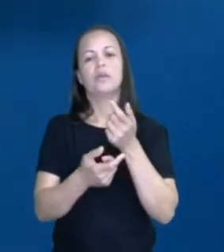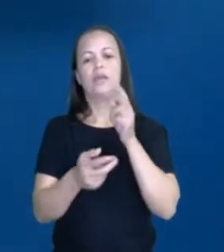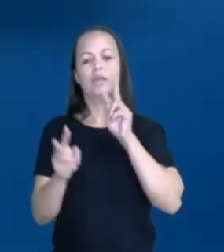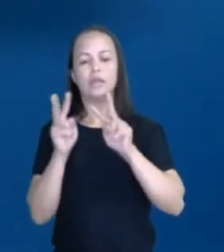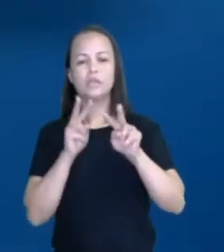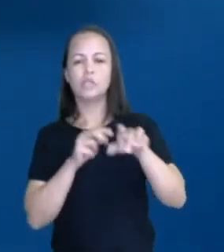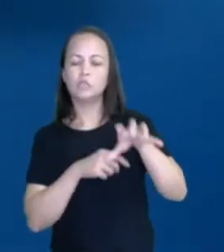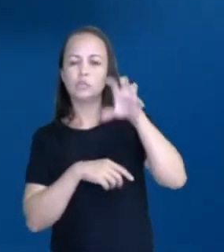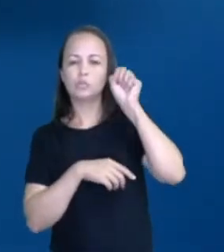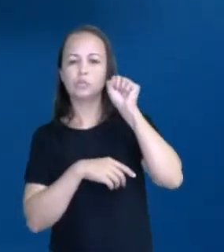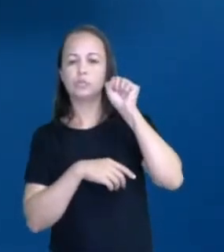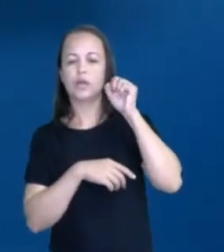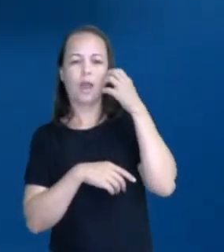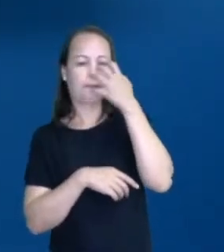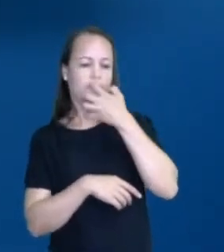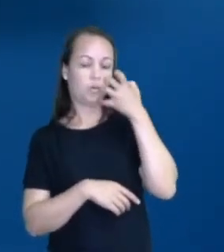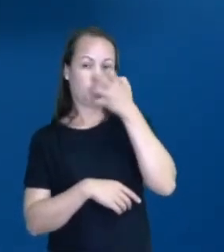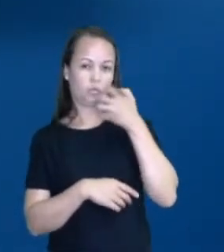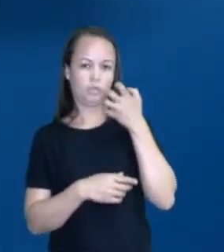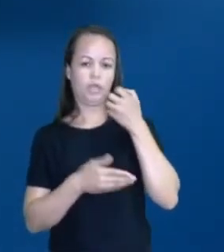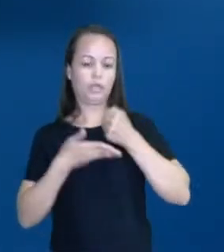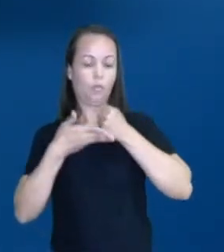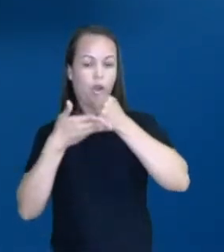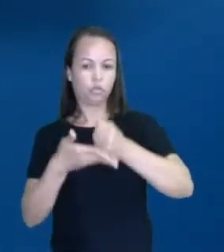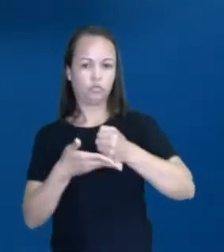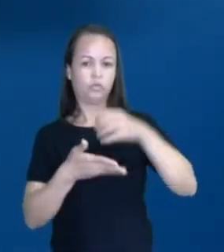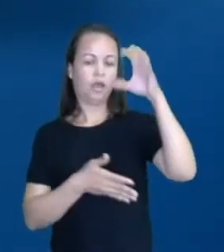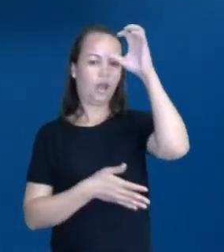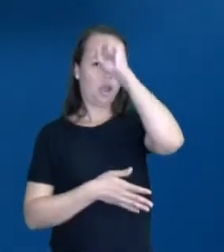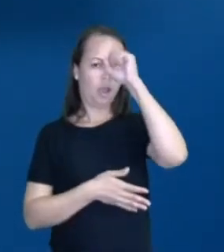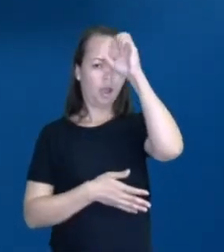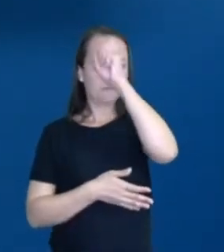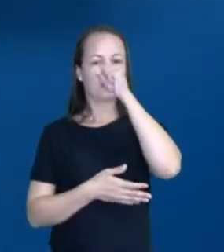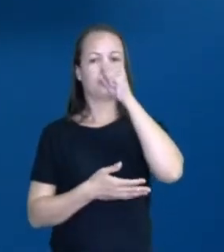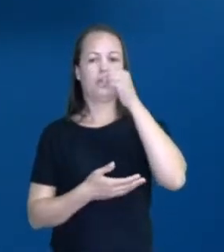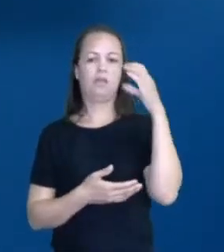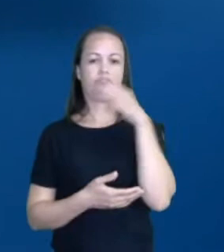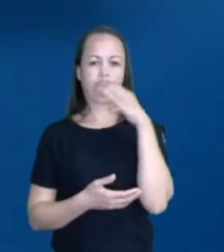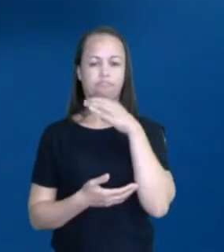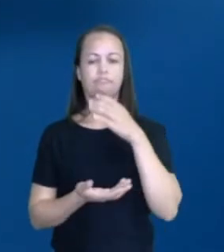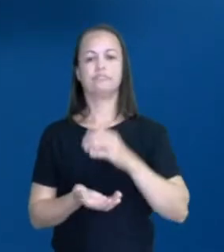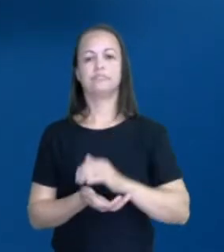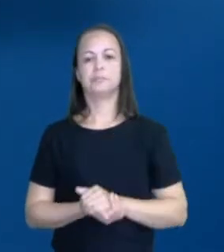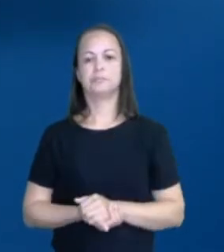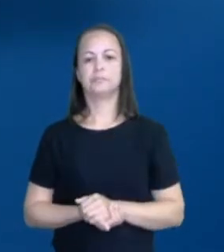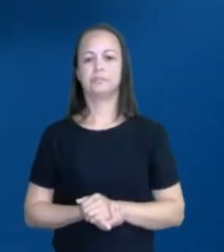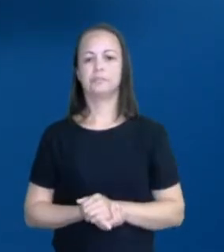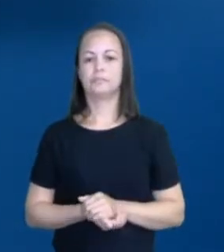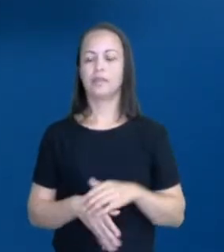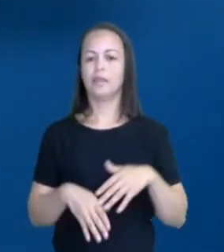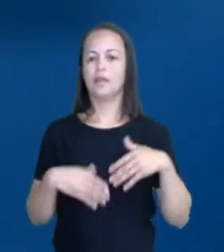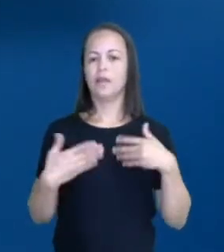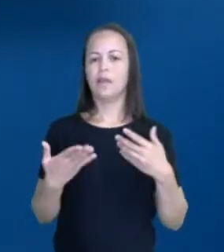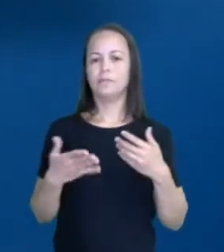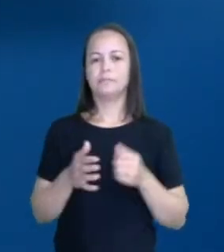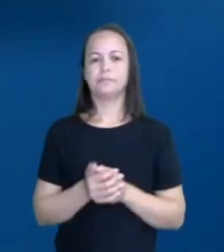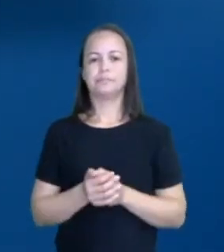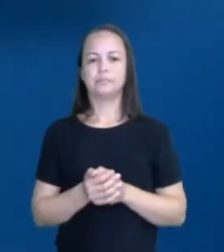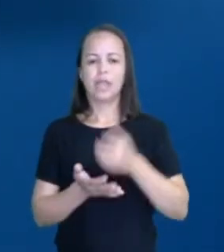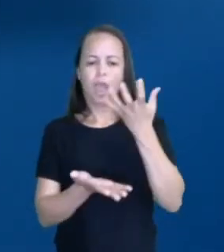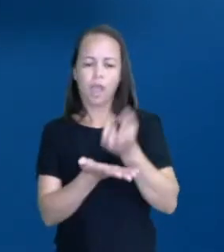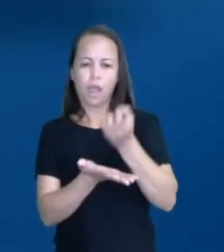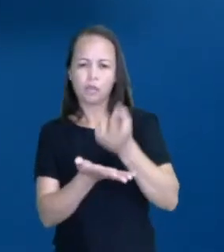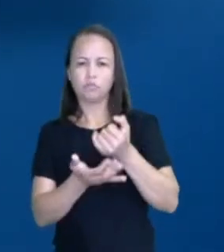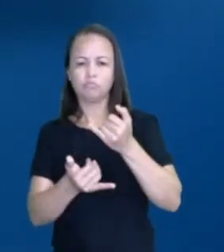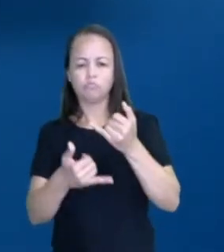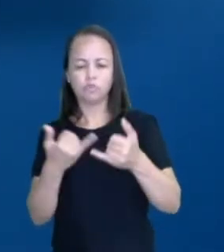no idioma que você está aprendendo, isso ajuda você a aprender mais rápido. Baixe jogos no seu